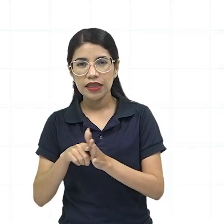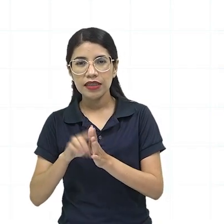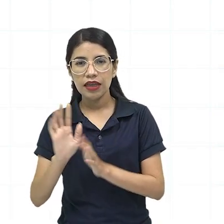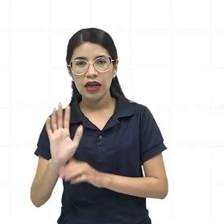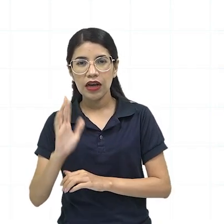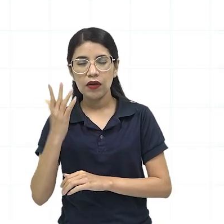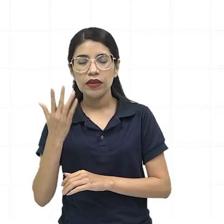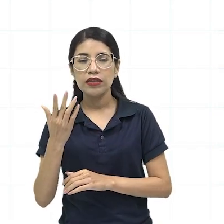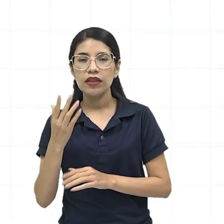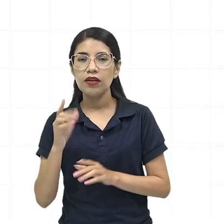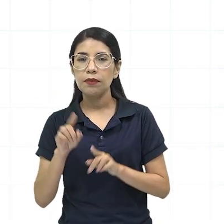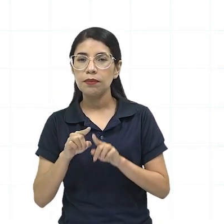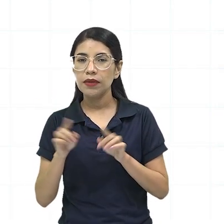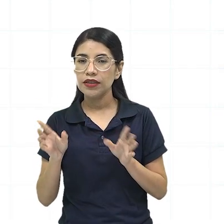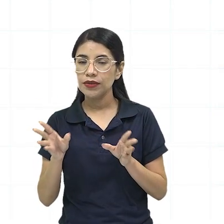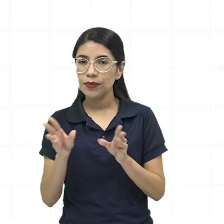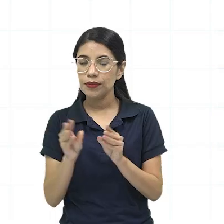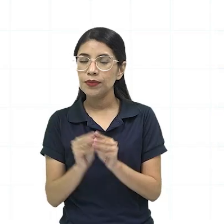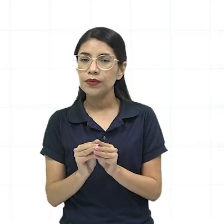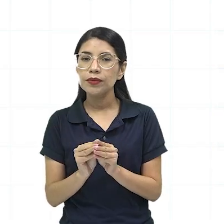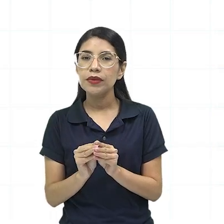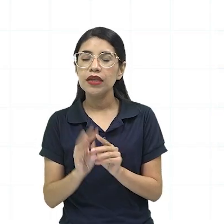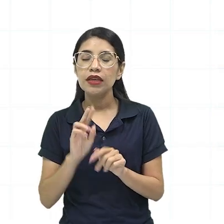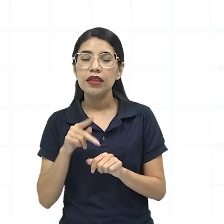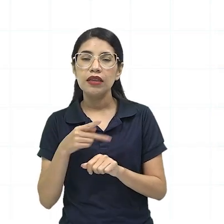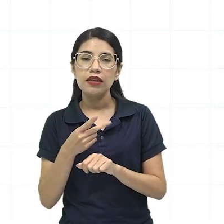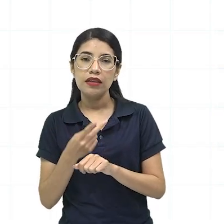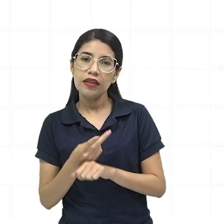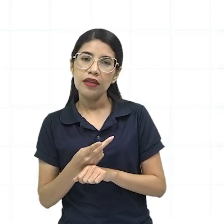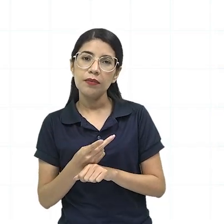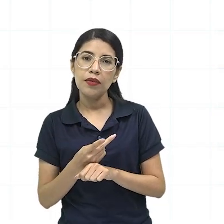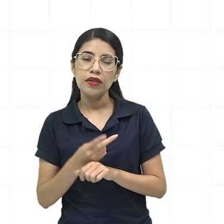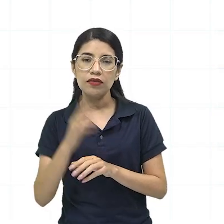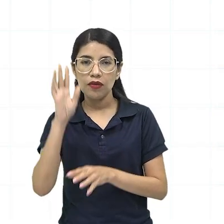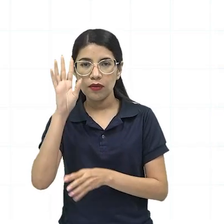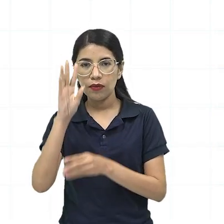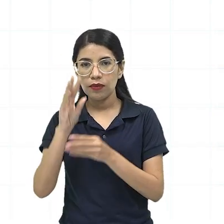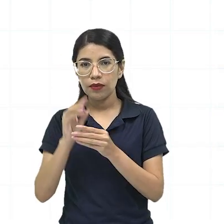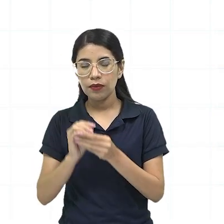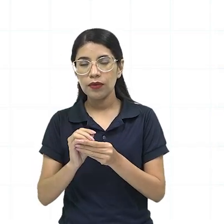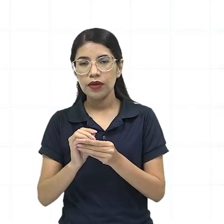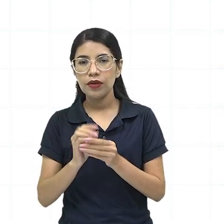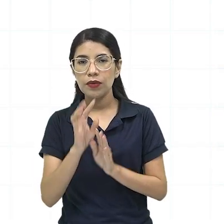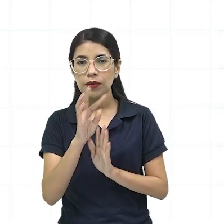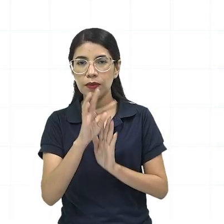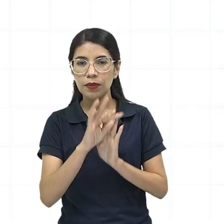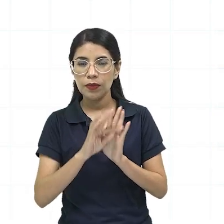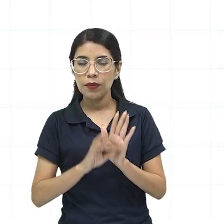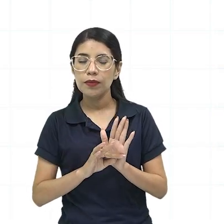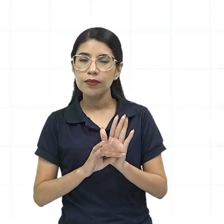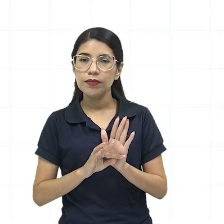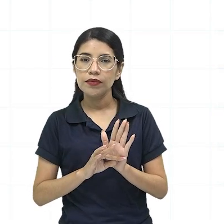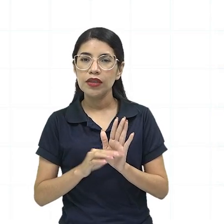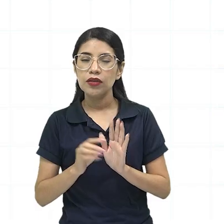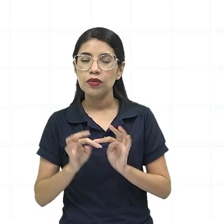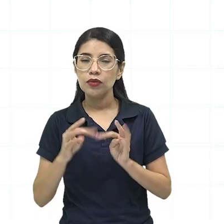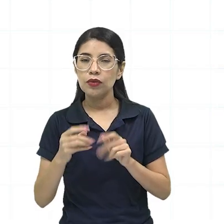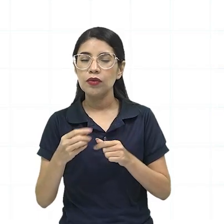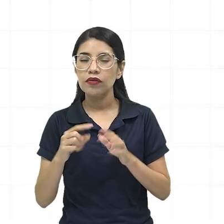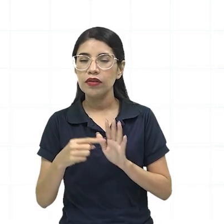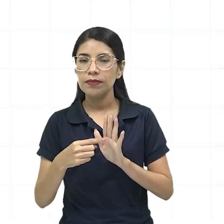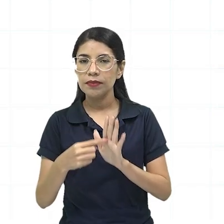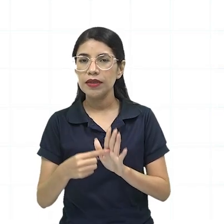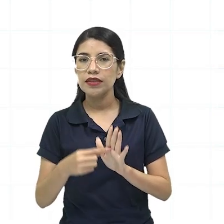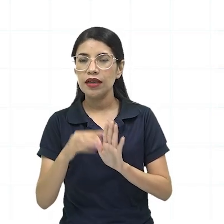de forma resumida, e depois eu vou fazer uma conclusão, um resumo de tudo aquilo que foi apresentado para o meu